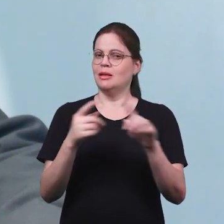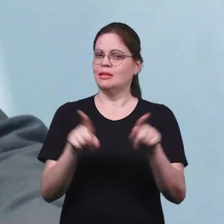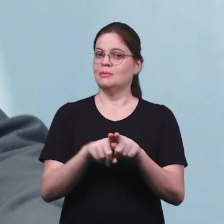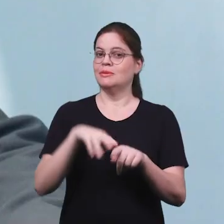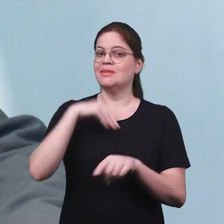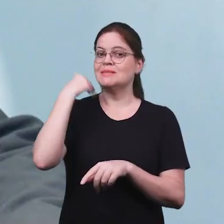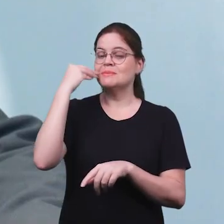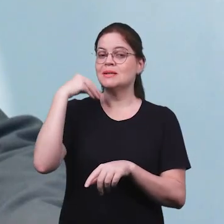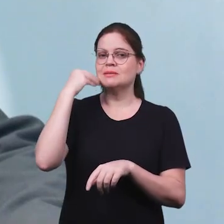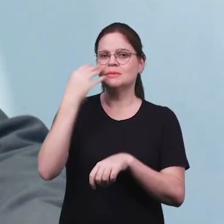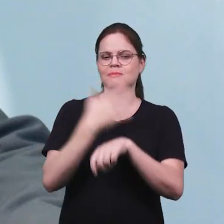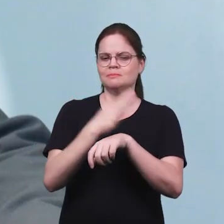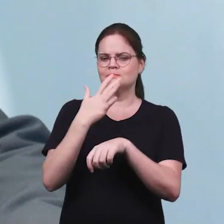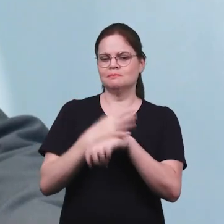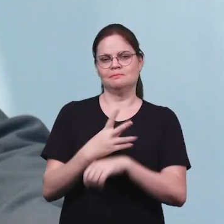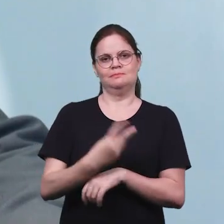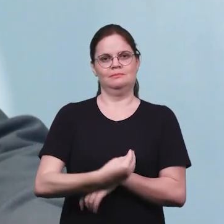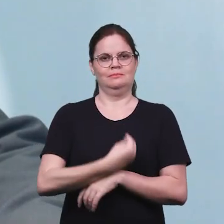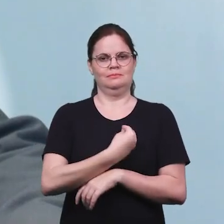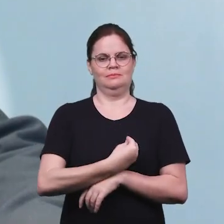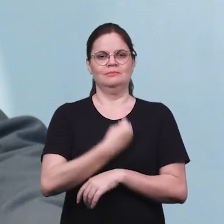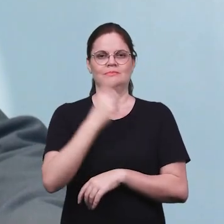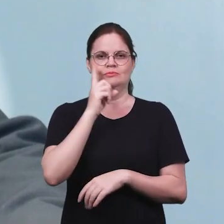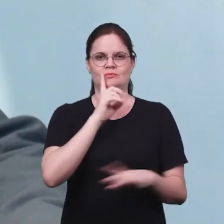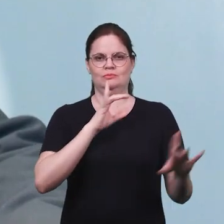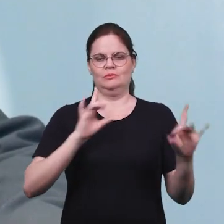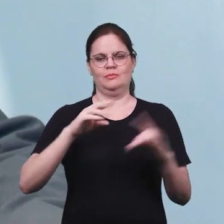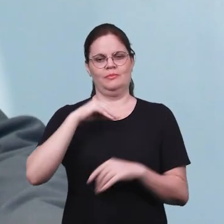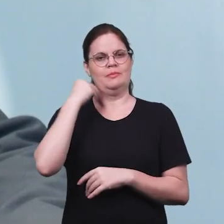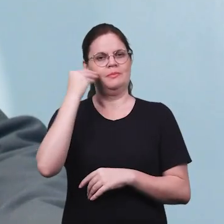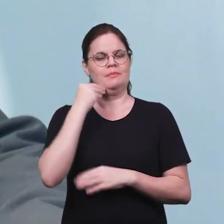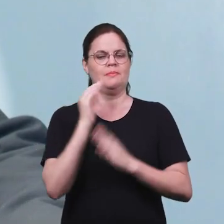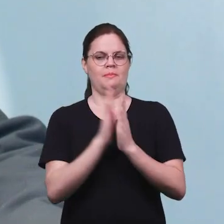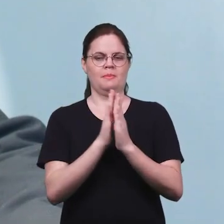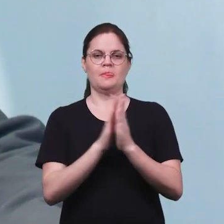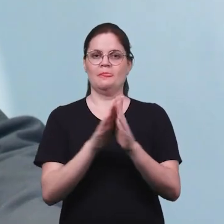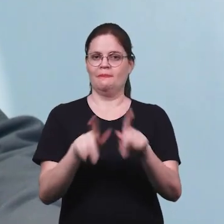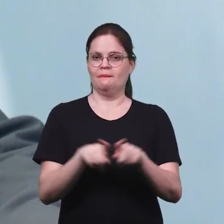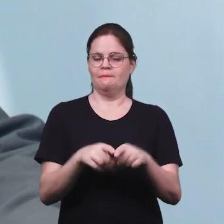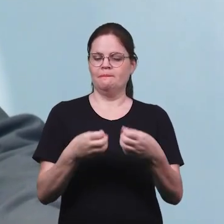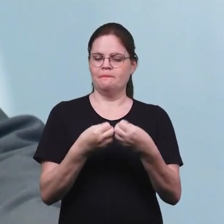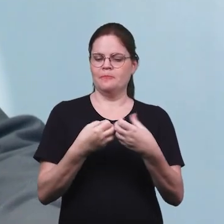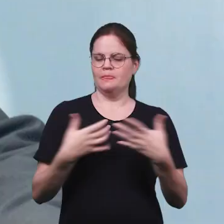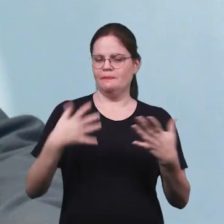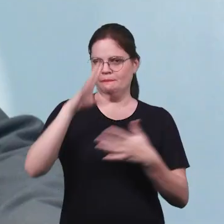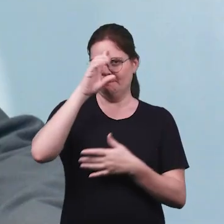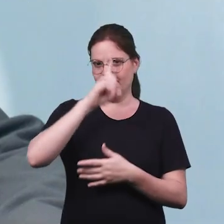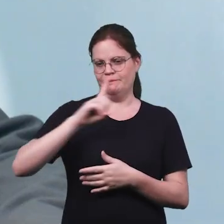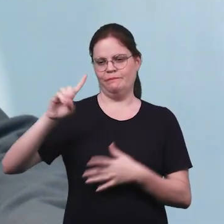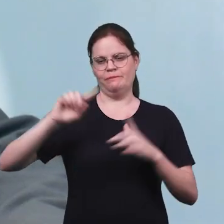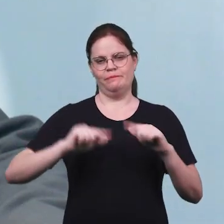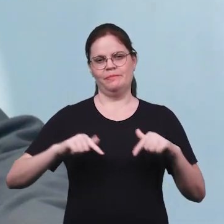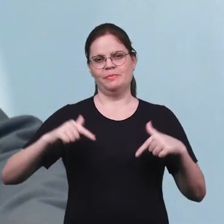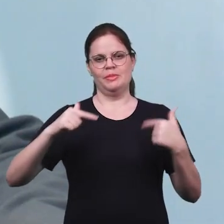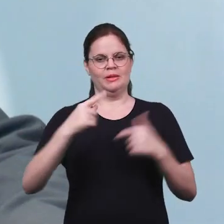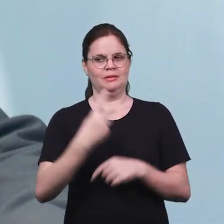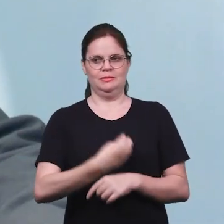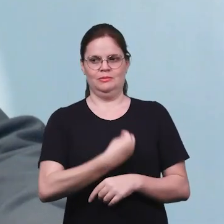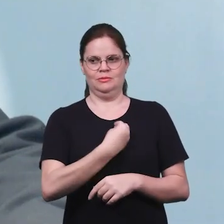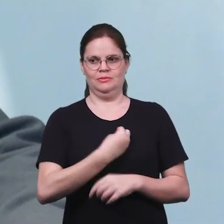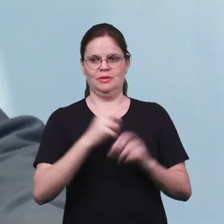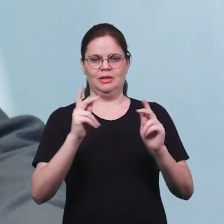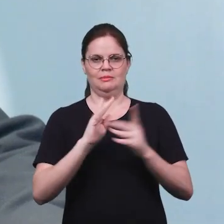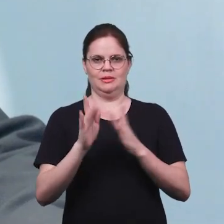vai viver na sua vida a experiência da oração e o milagre de Deus agindo